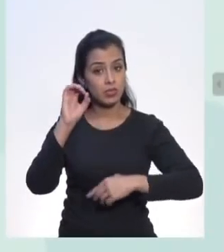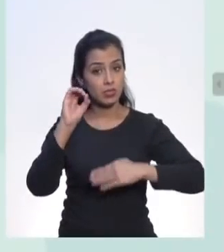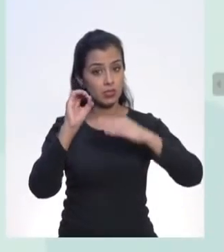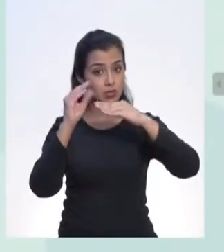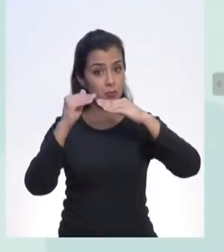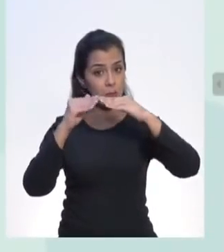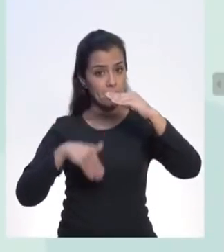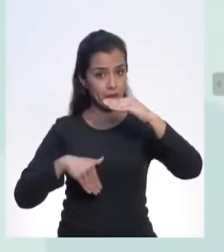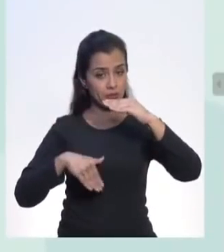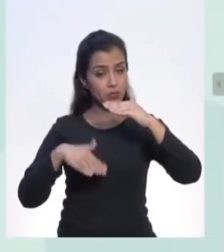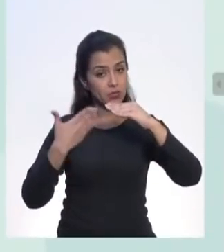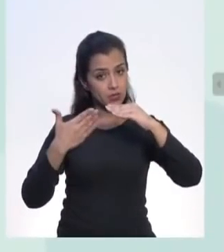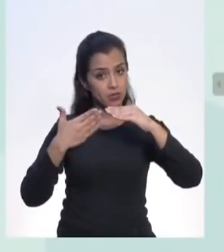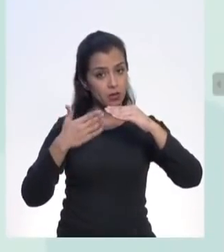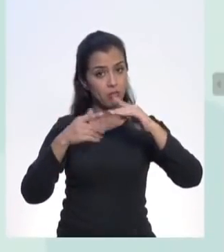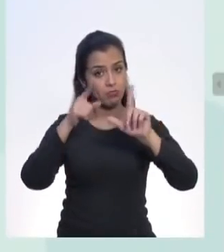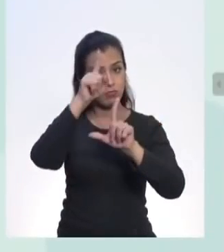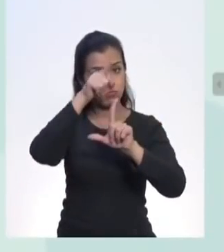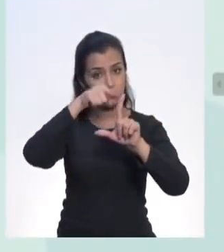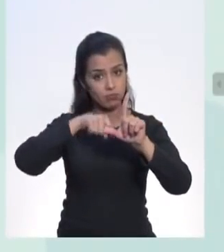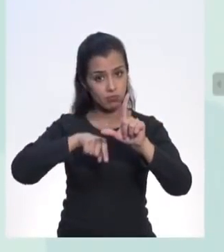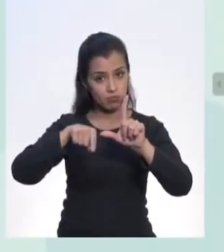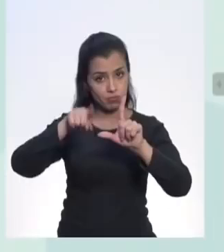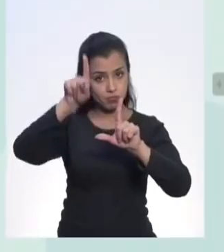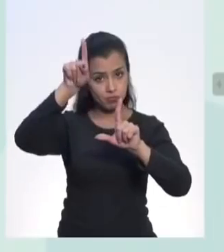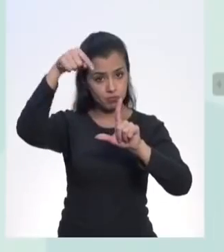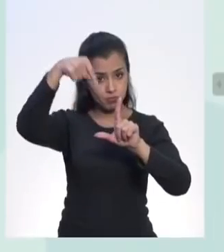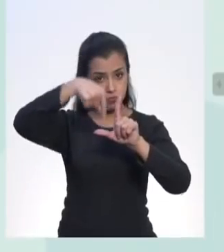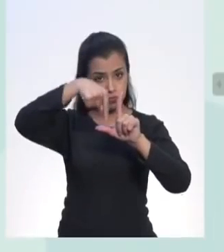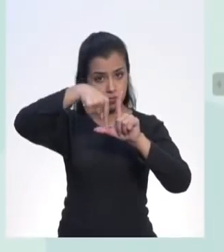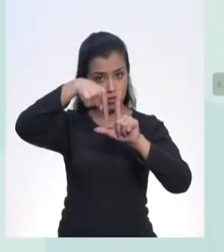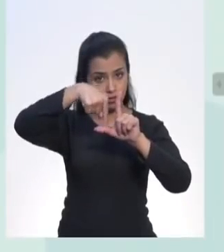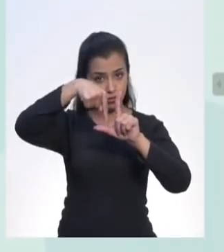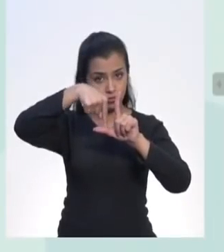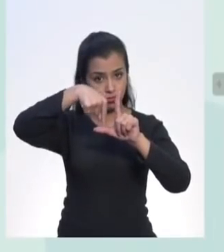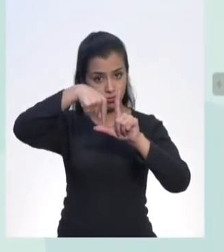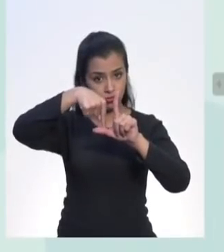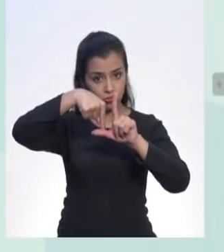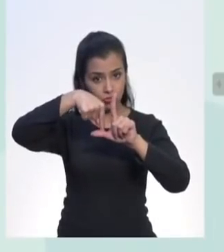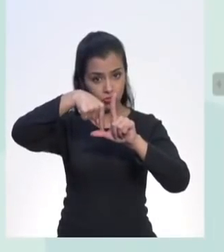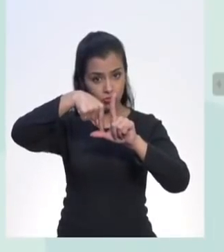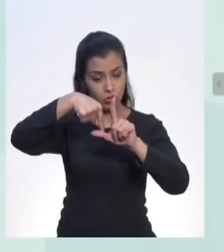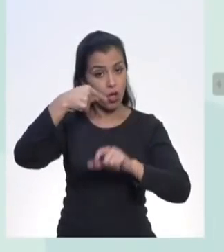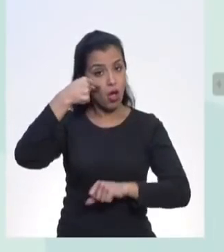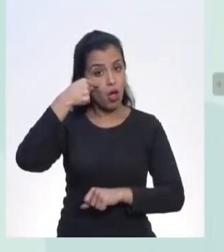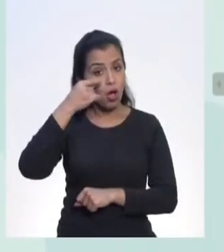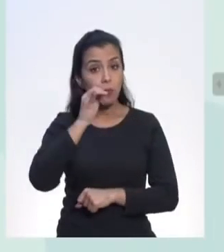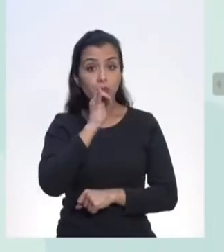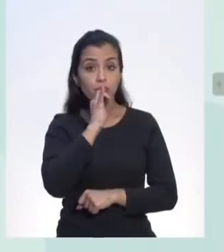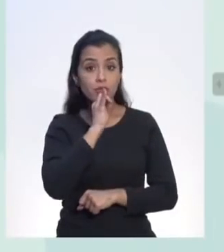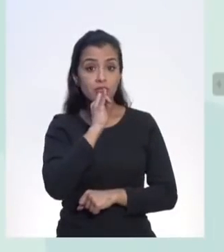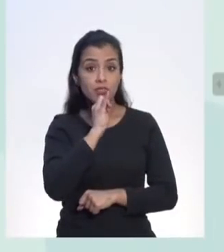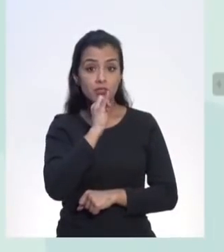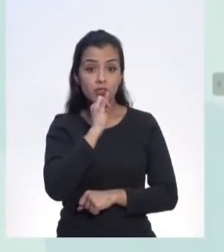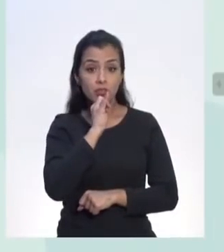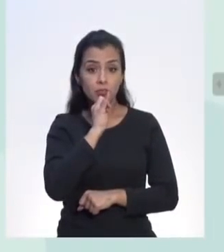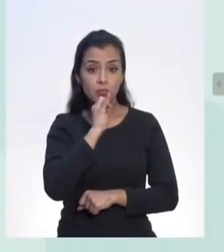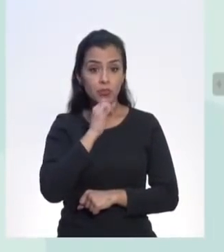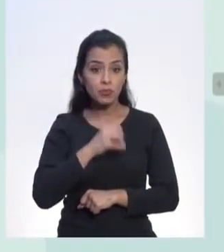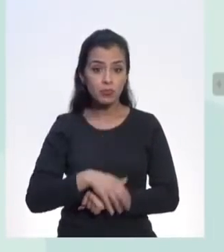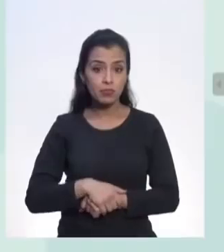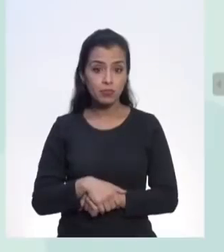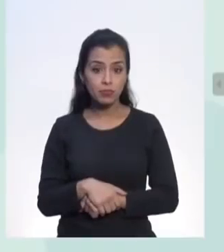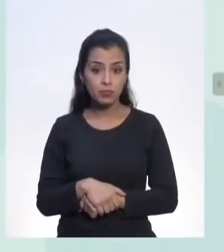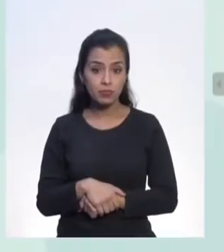a concavidade é voltada para baixo. Olha, pessoal, vou esboçar aqui para você. O A